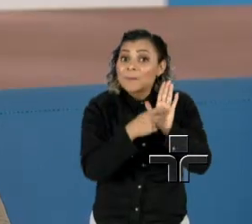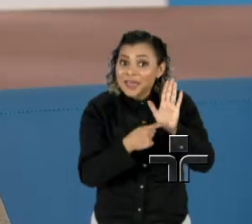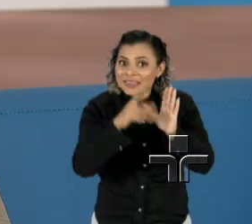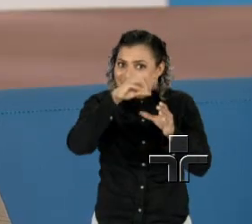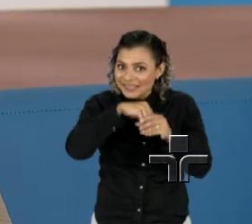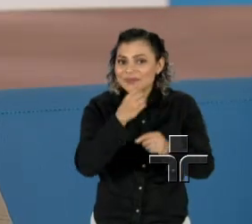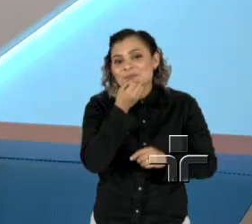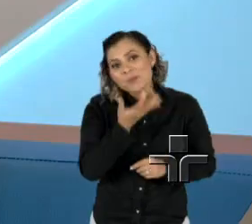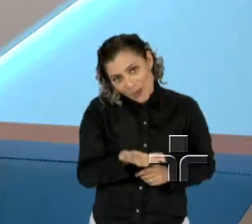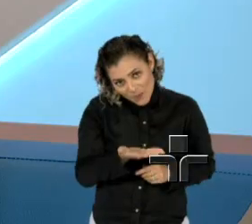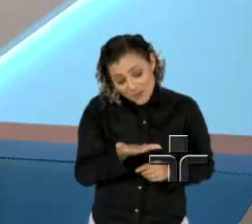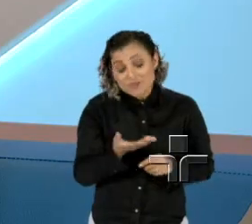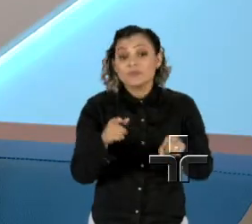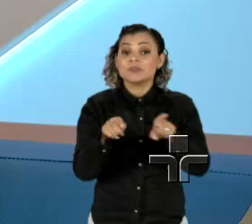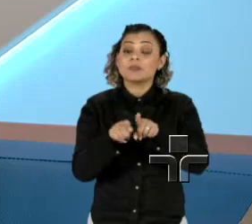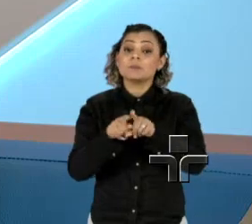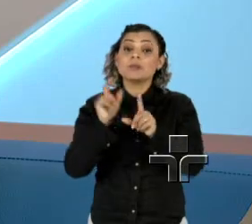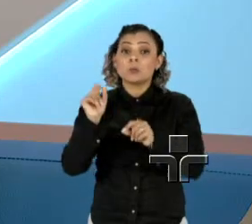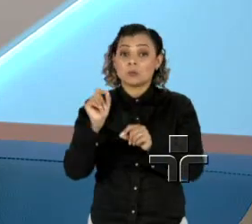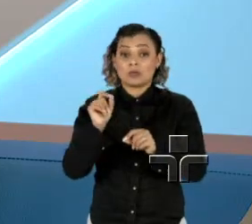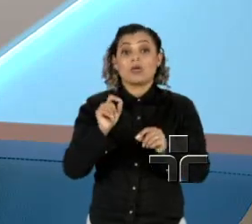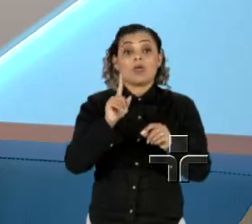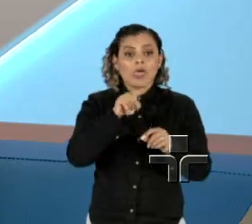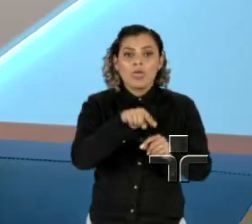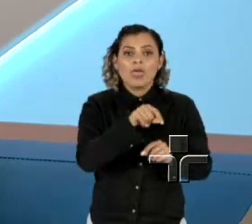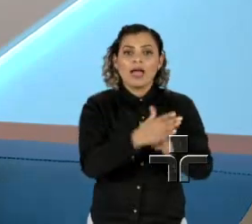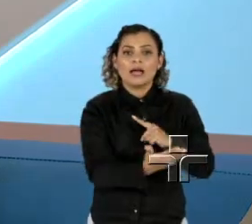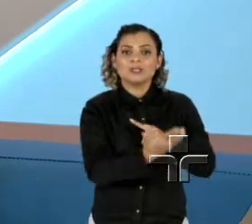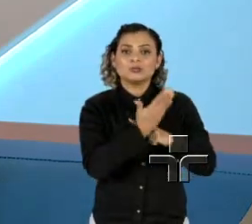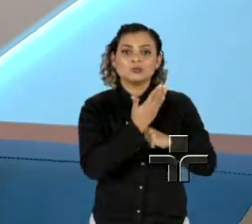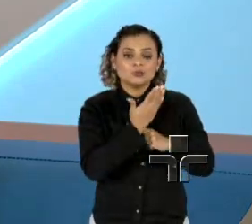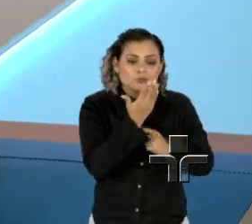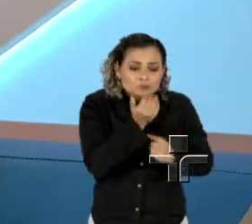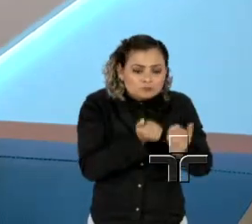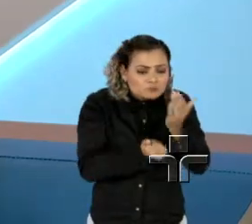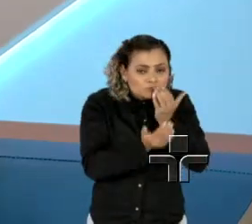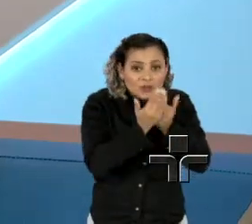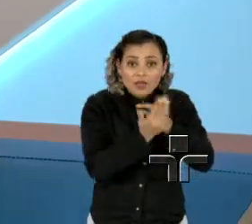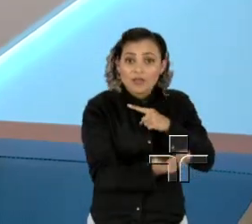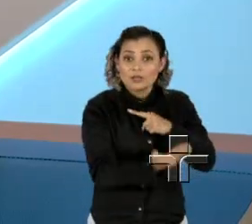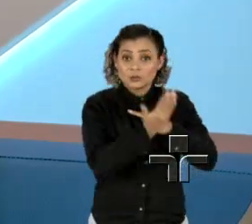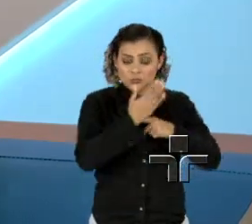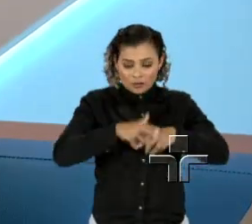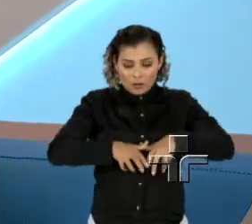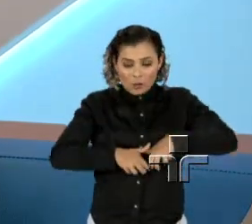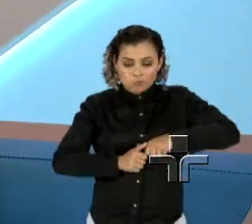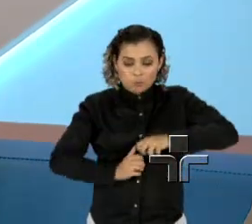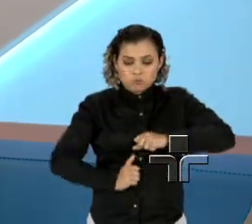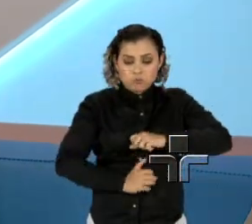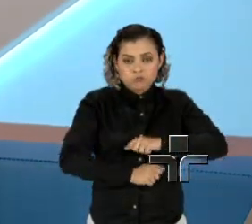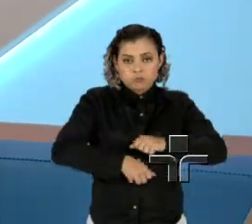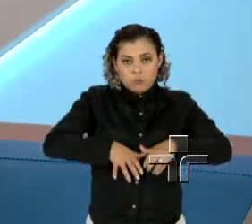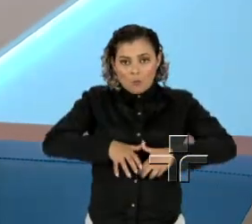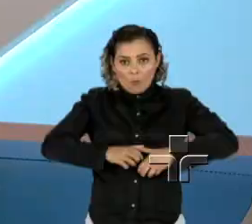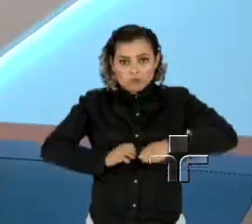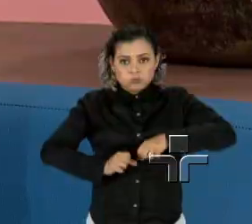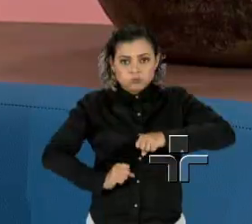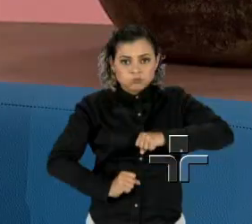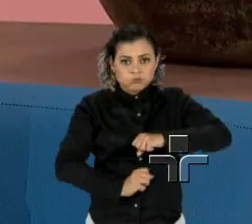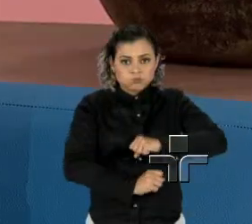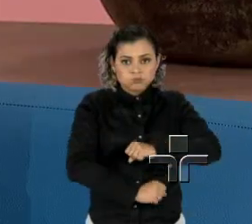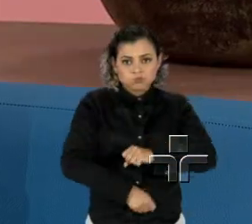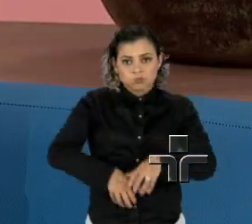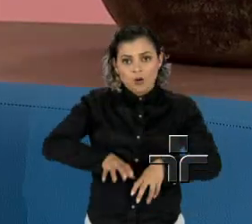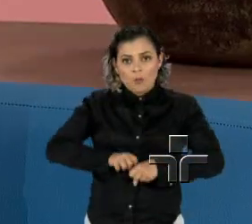E a fibra insolúvel, ela serve para ajudar no funcionamento no intestino, no movimento intestinal. E os